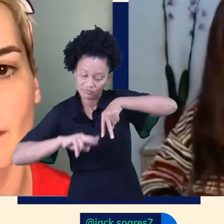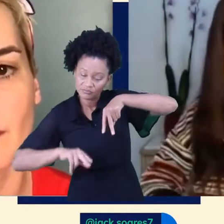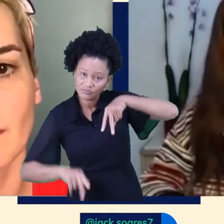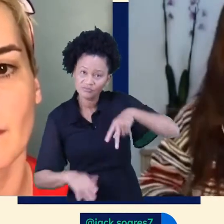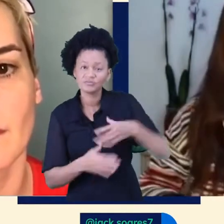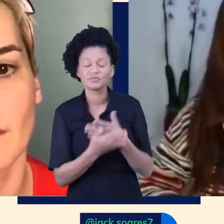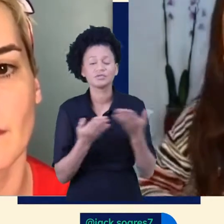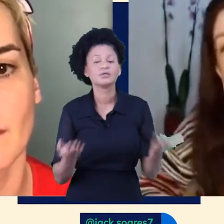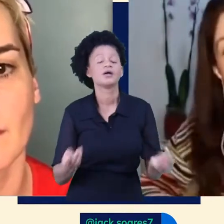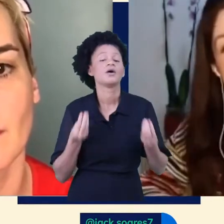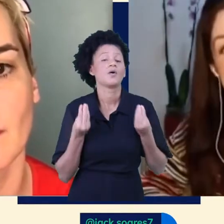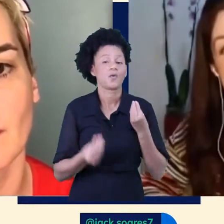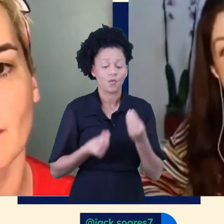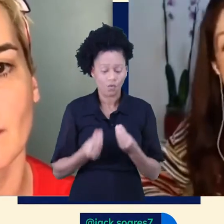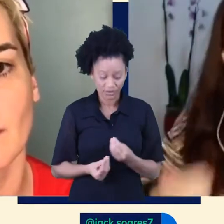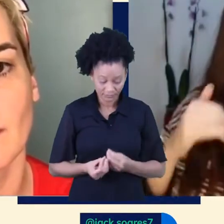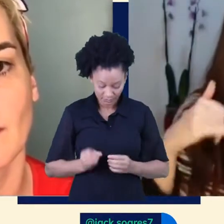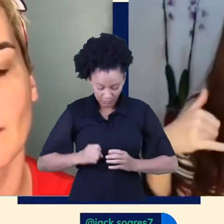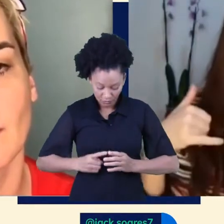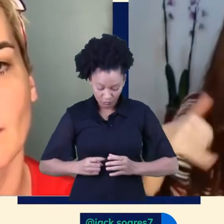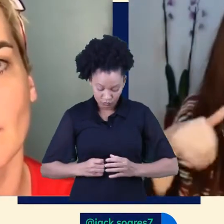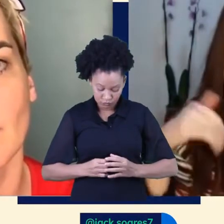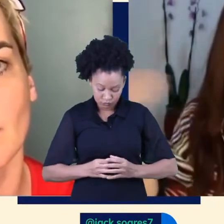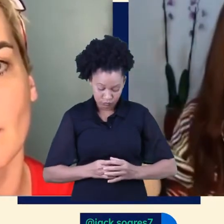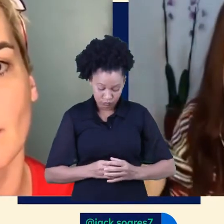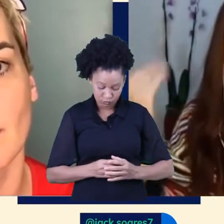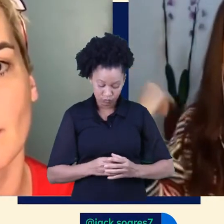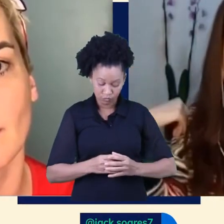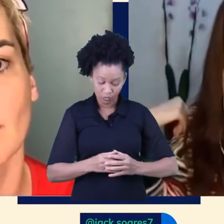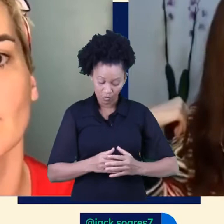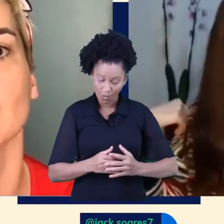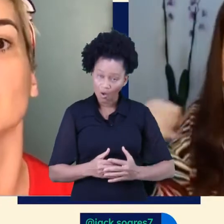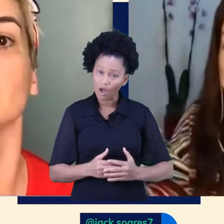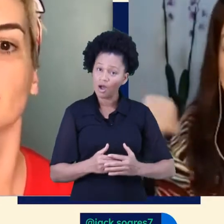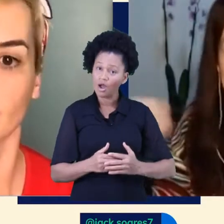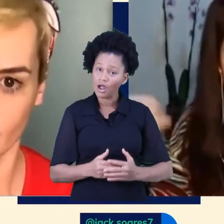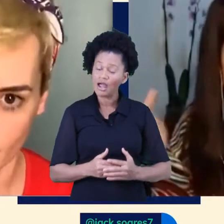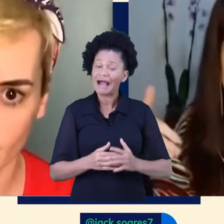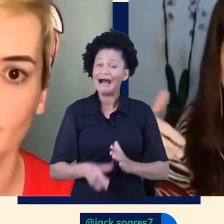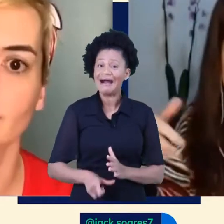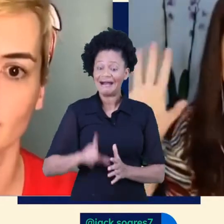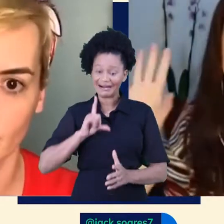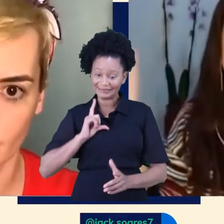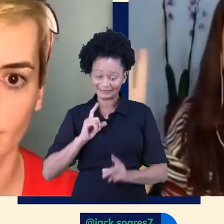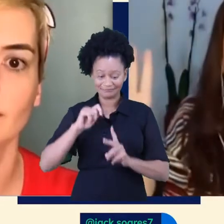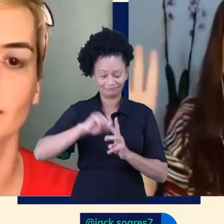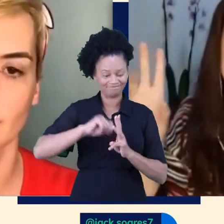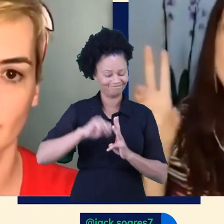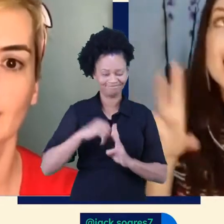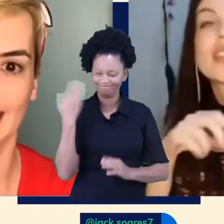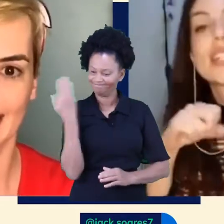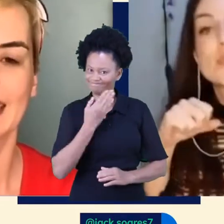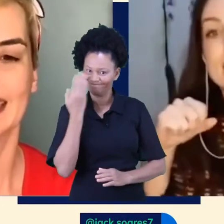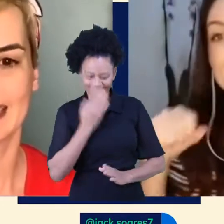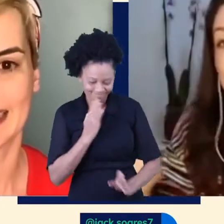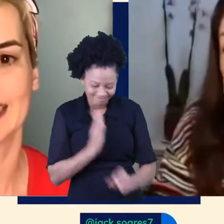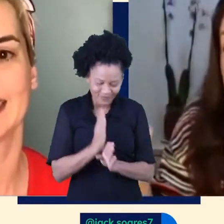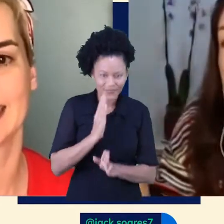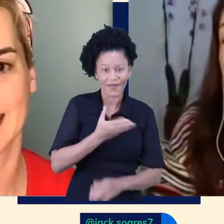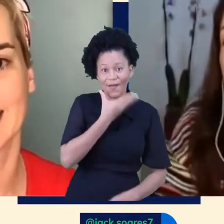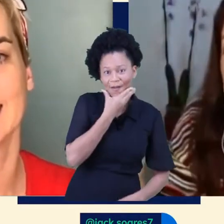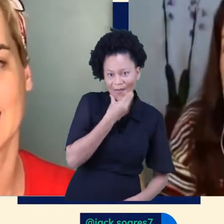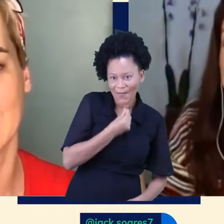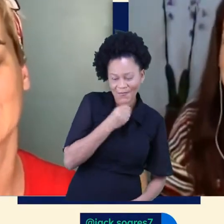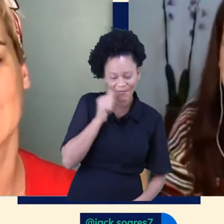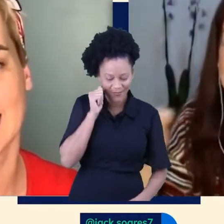mãe, antes dos 3 meses, não tem como a gente ver se é um menino ou uma menina, se fizer ultrassom. Você já deve ter ouvido falar, tem que esperar lá o